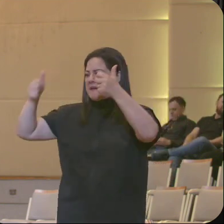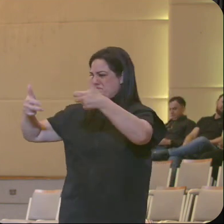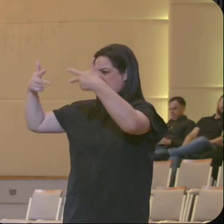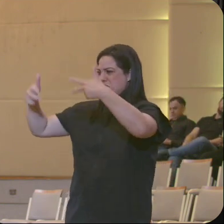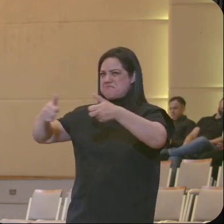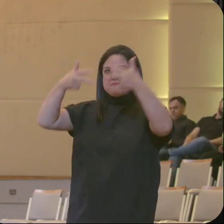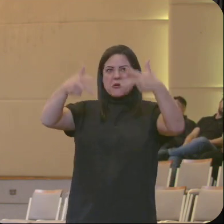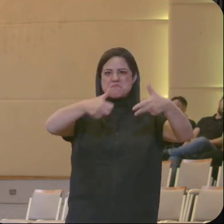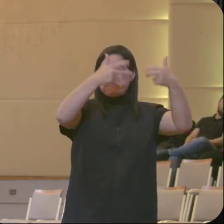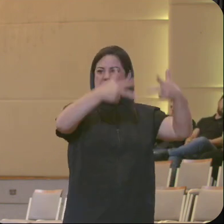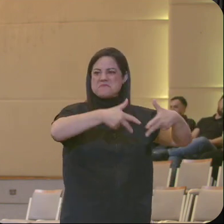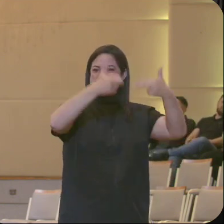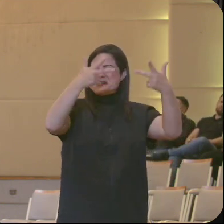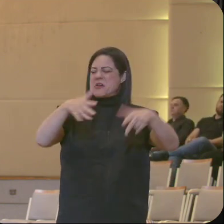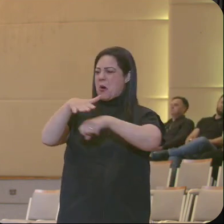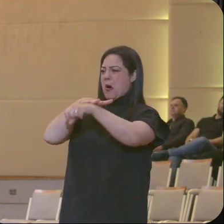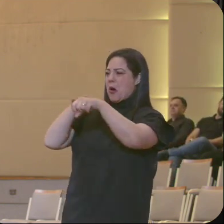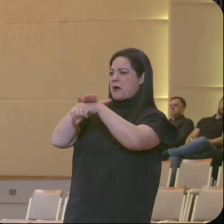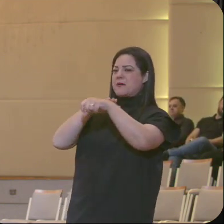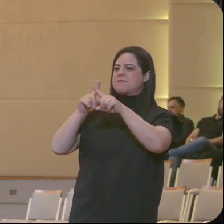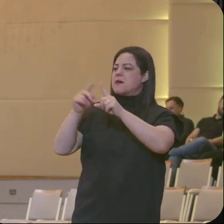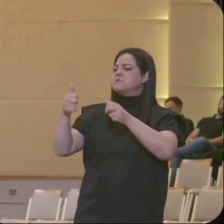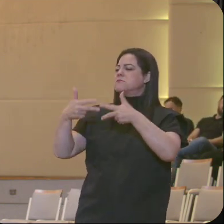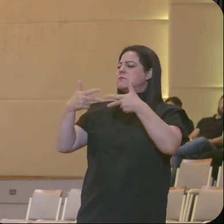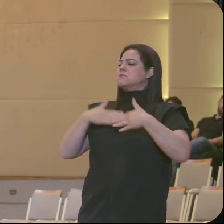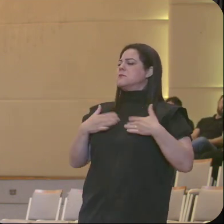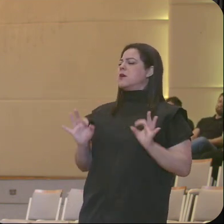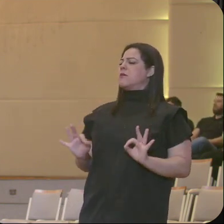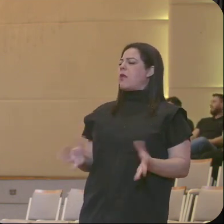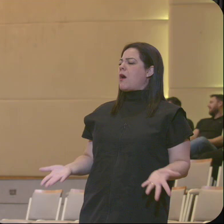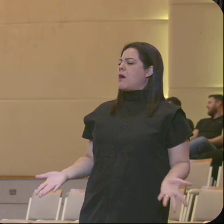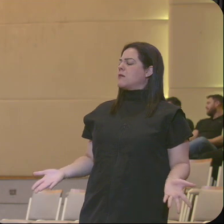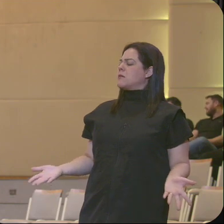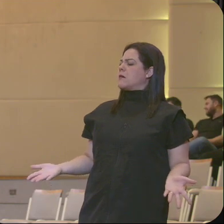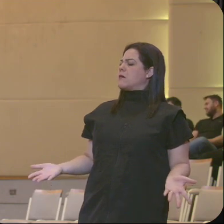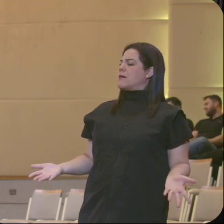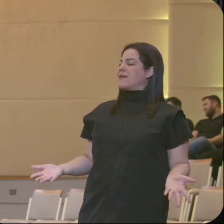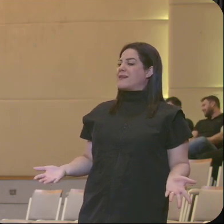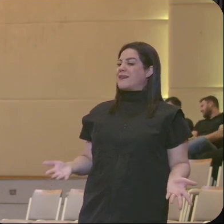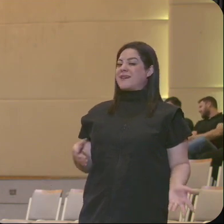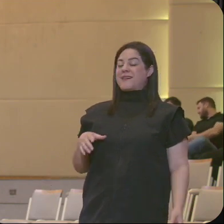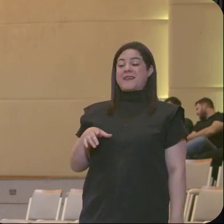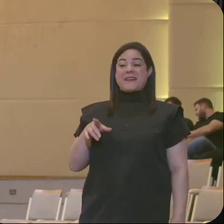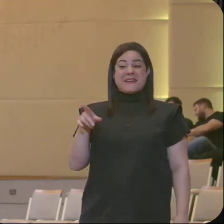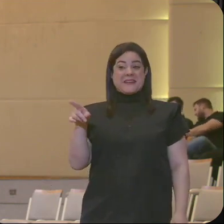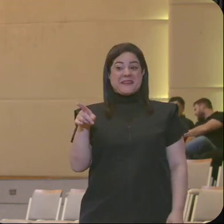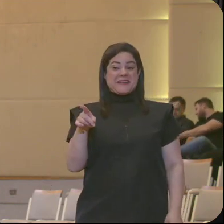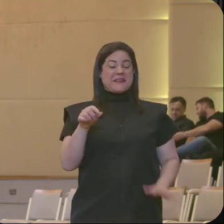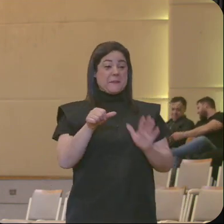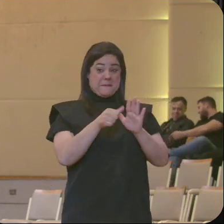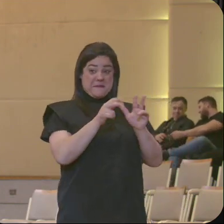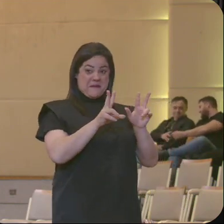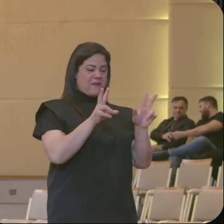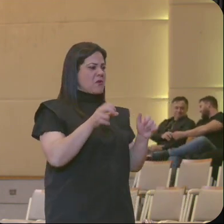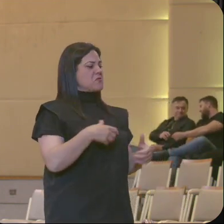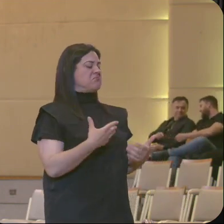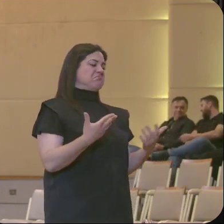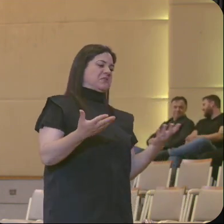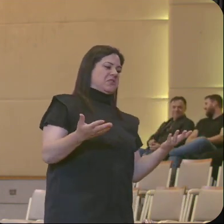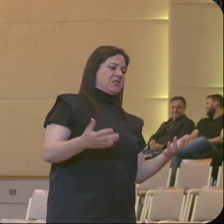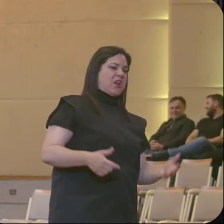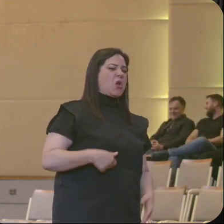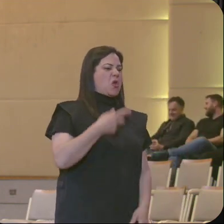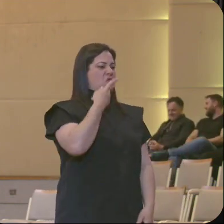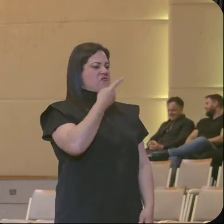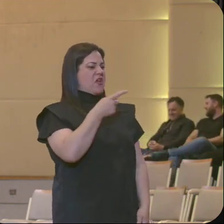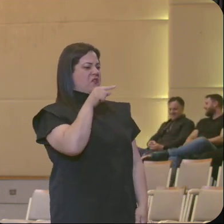vídeo com todo mundo, falou com todo mundo, mas não fez chamada de vídeo comigo, né? E ele já, na primeira frase, pois é, o que eu